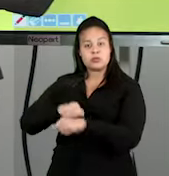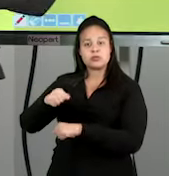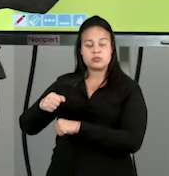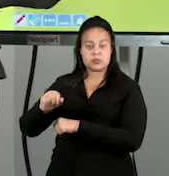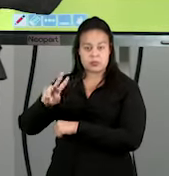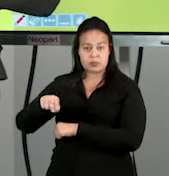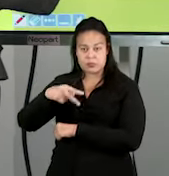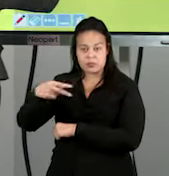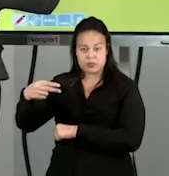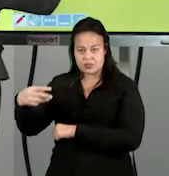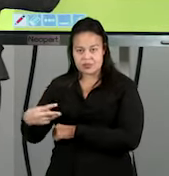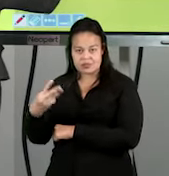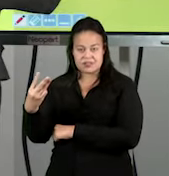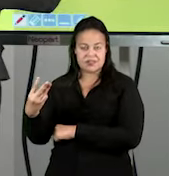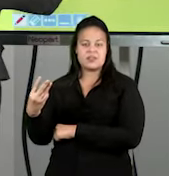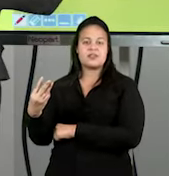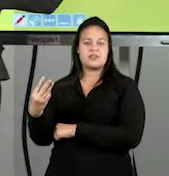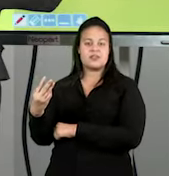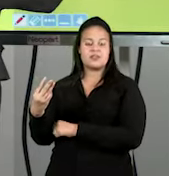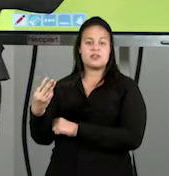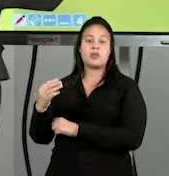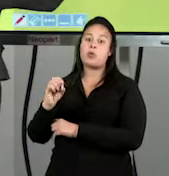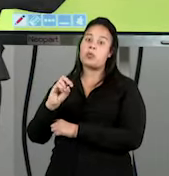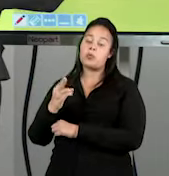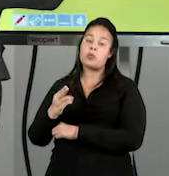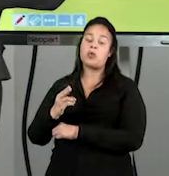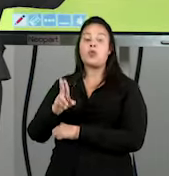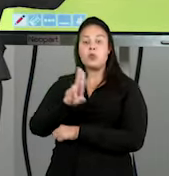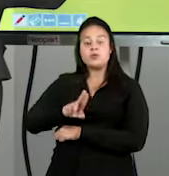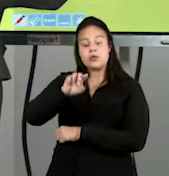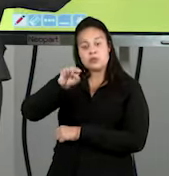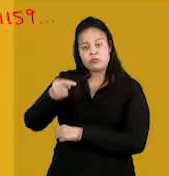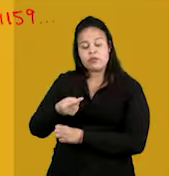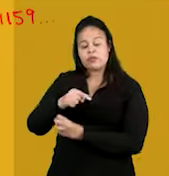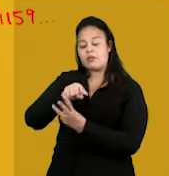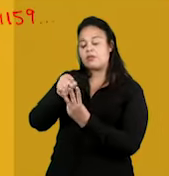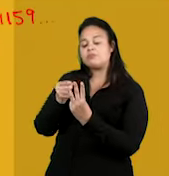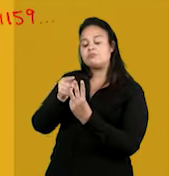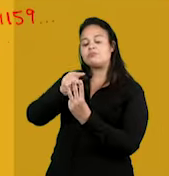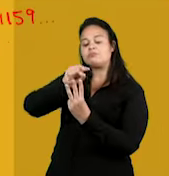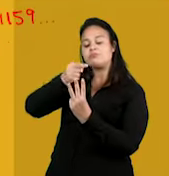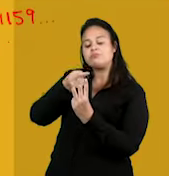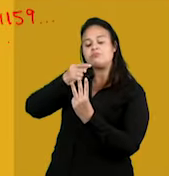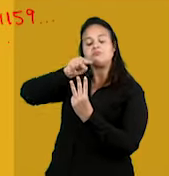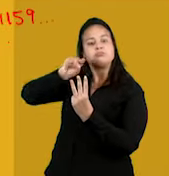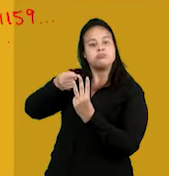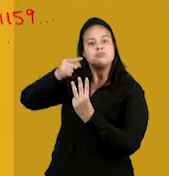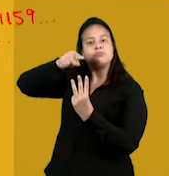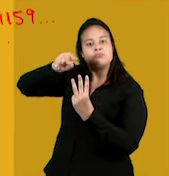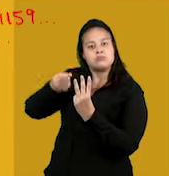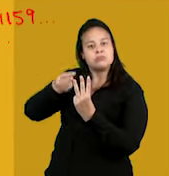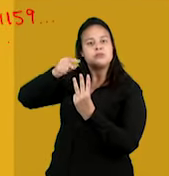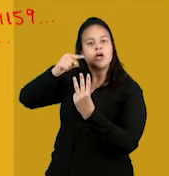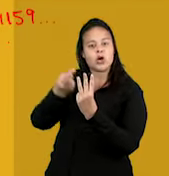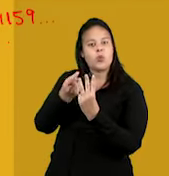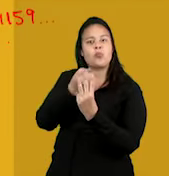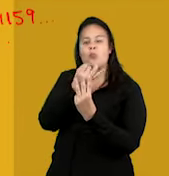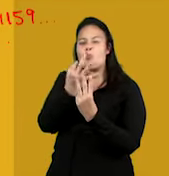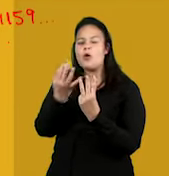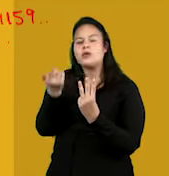ou usando casas decimais, quantas forem necessárias